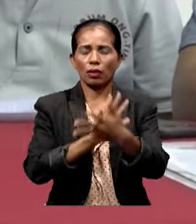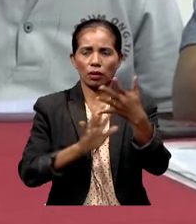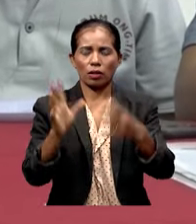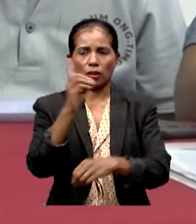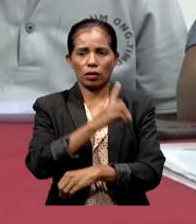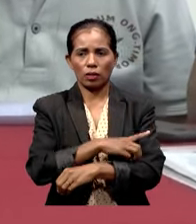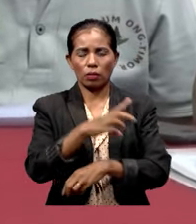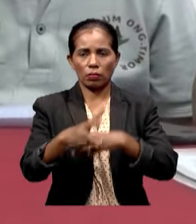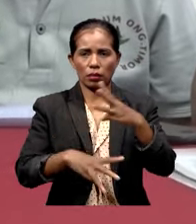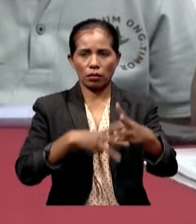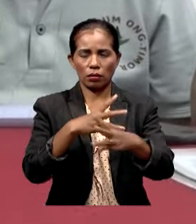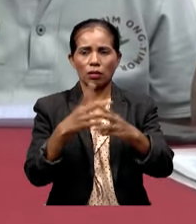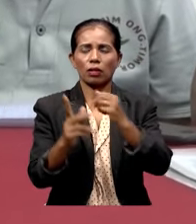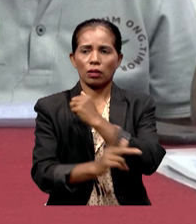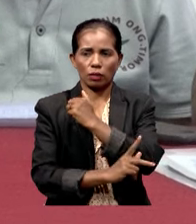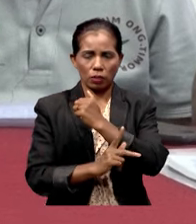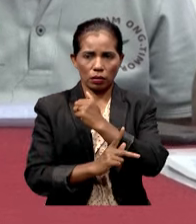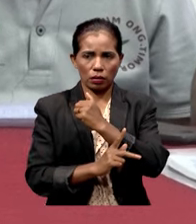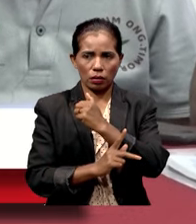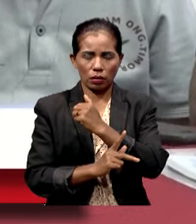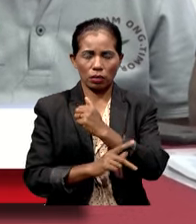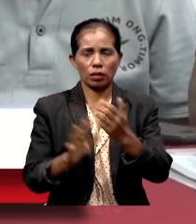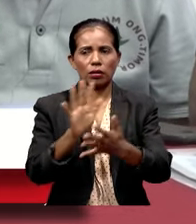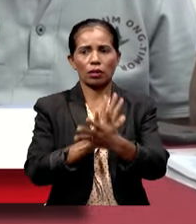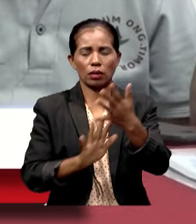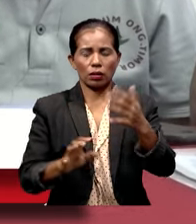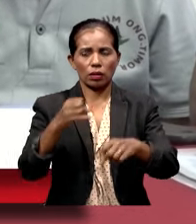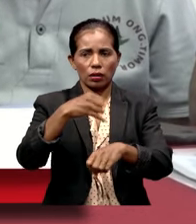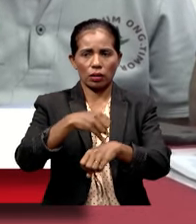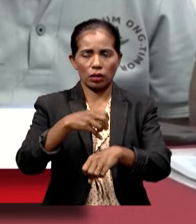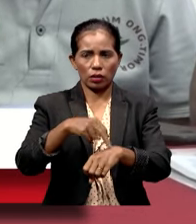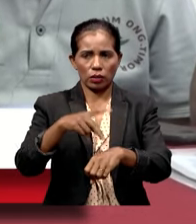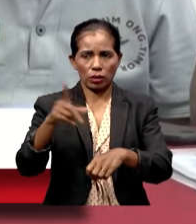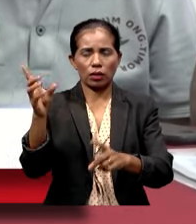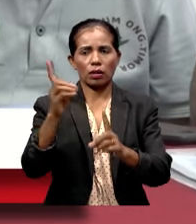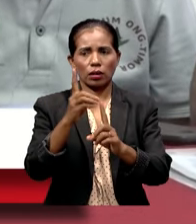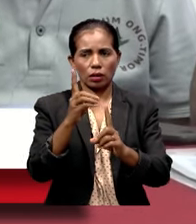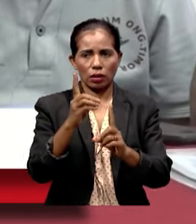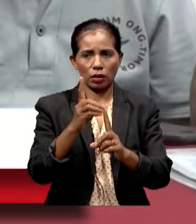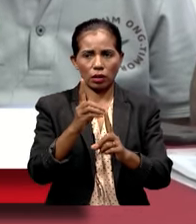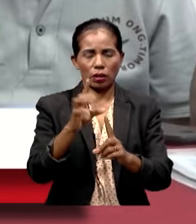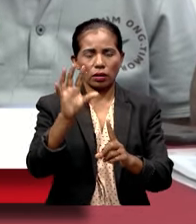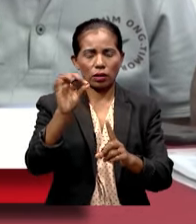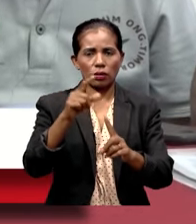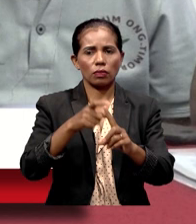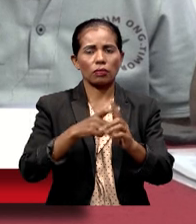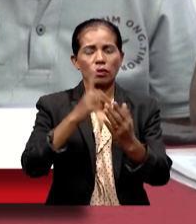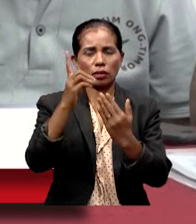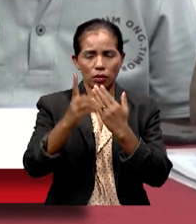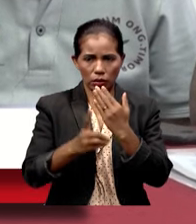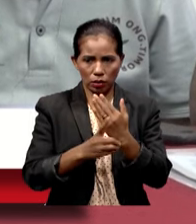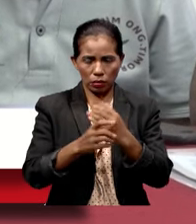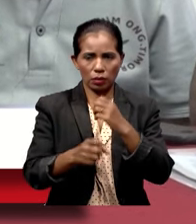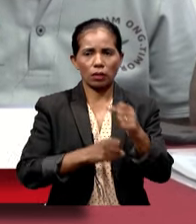lorong mundial anticorrupção ne be commemora internacionalmente i lorong sia fulan dezembro cada